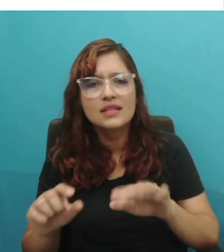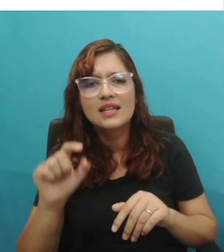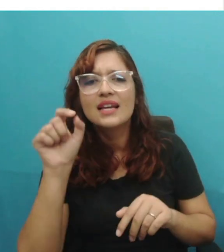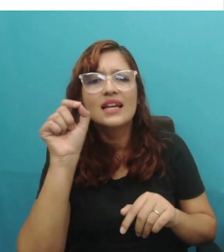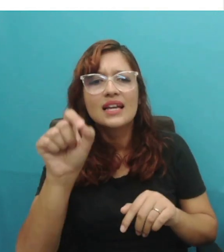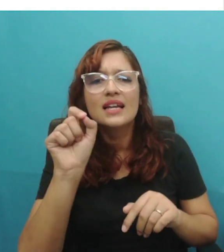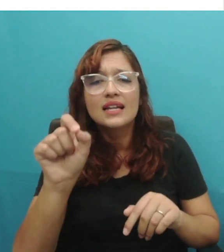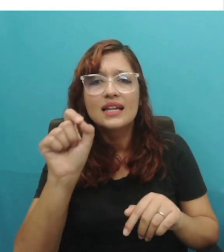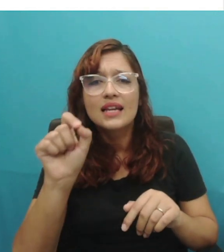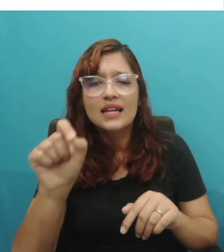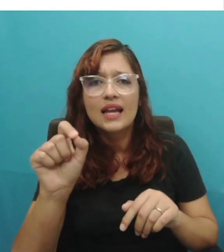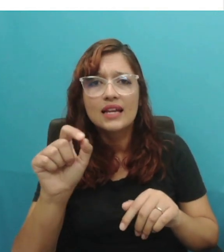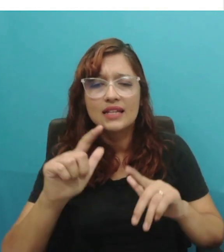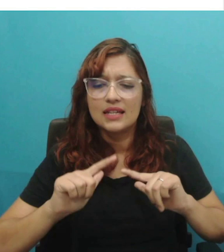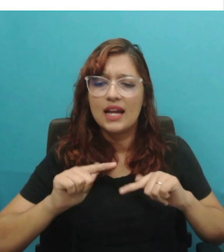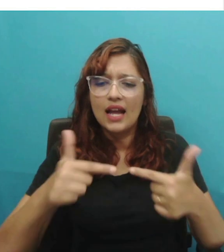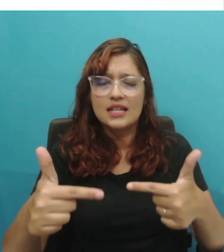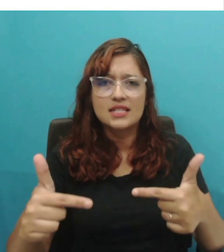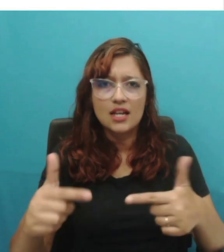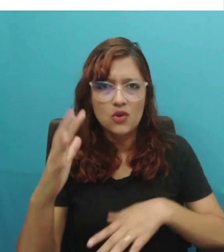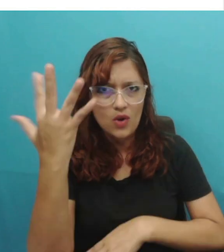Foi está no passado.